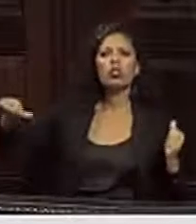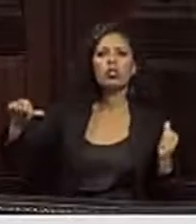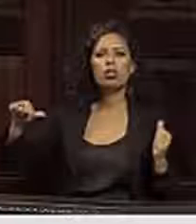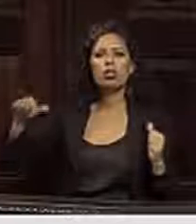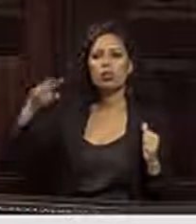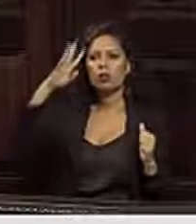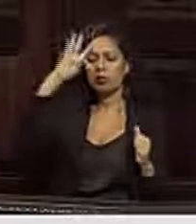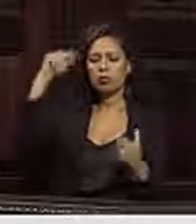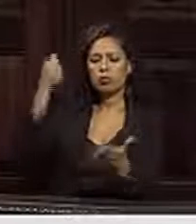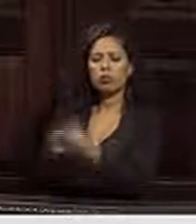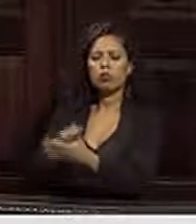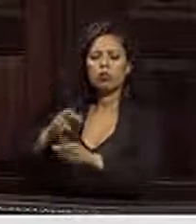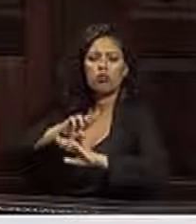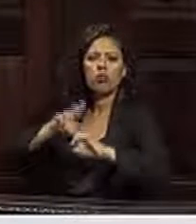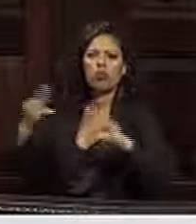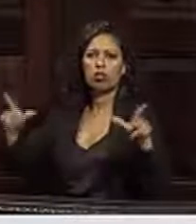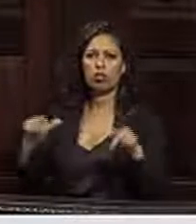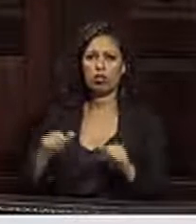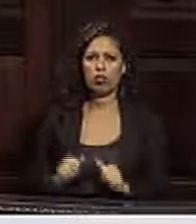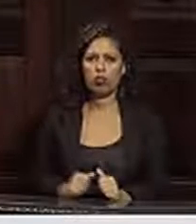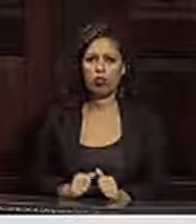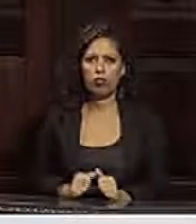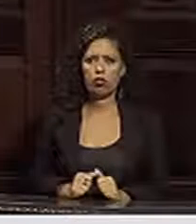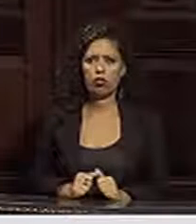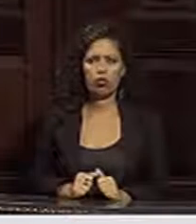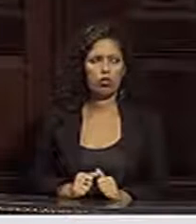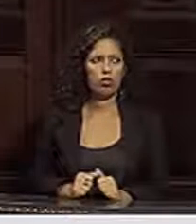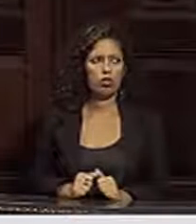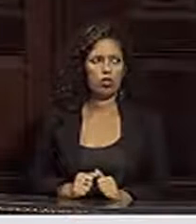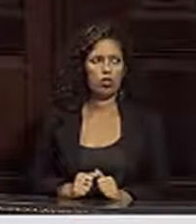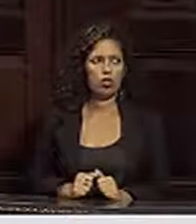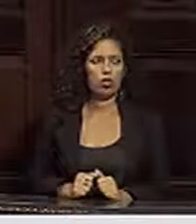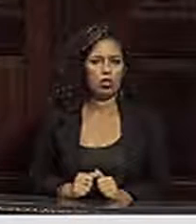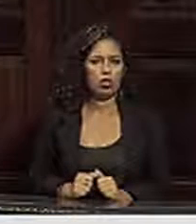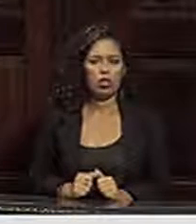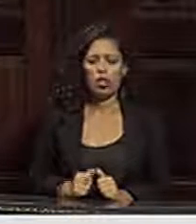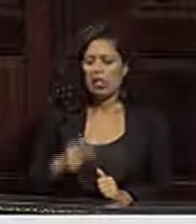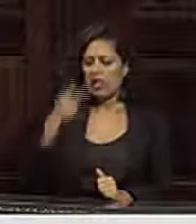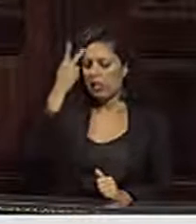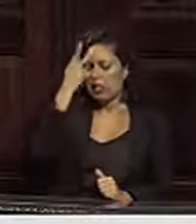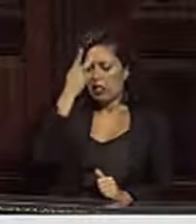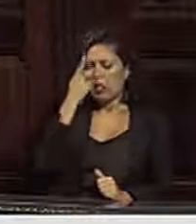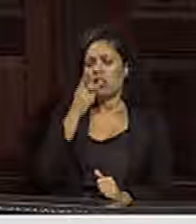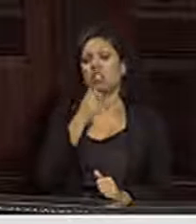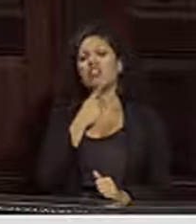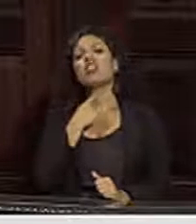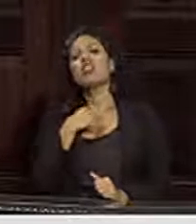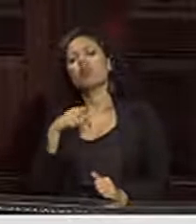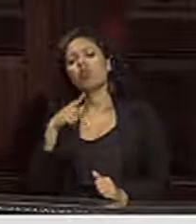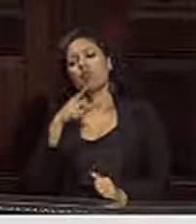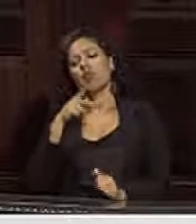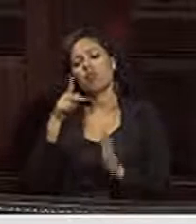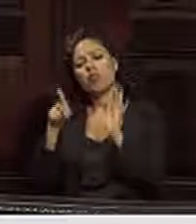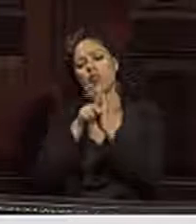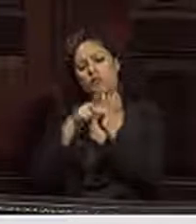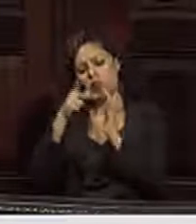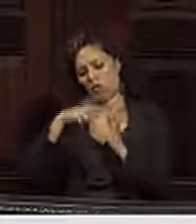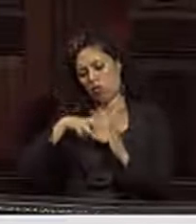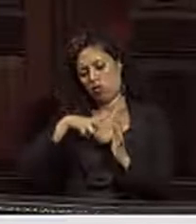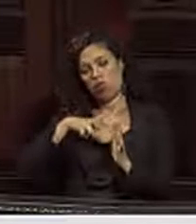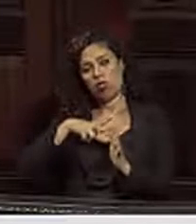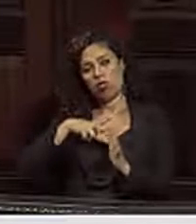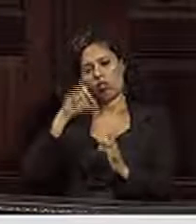toma decisões que lhe interessam, como foi o caso